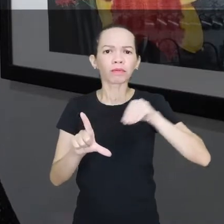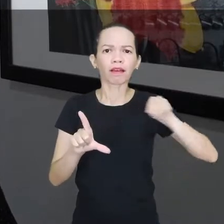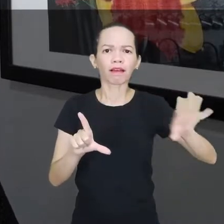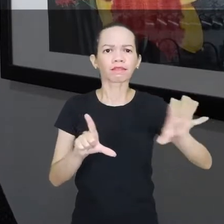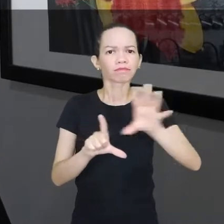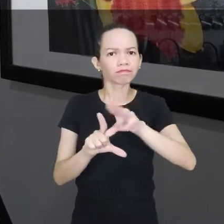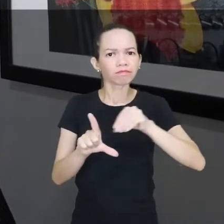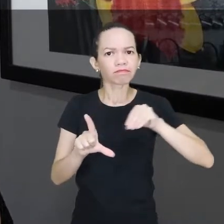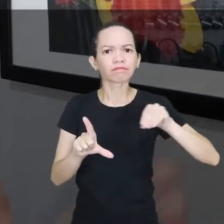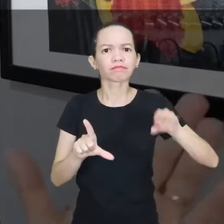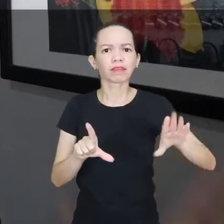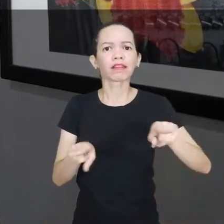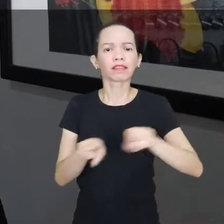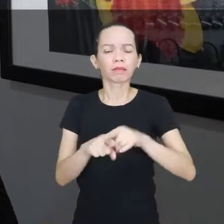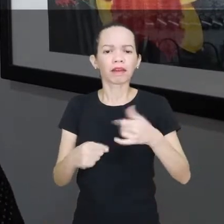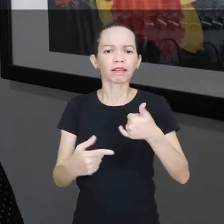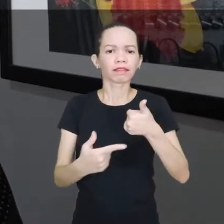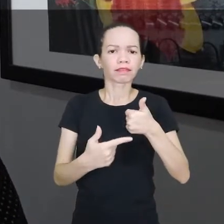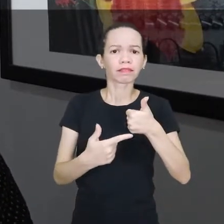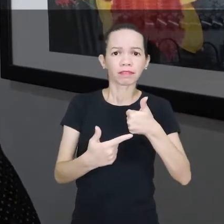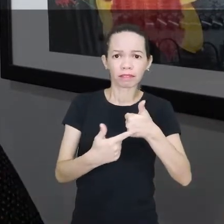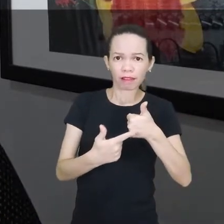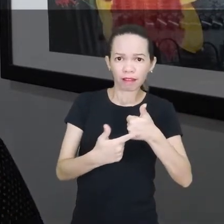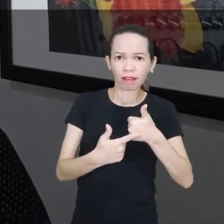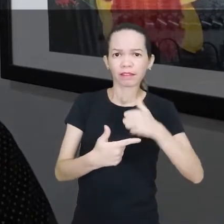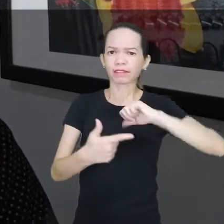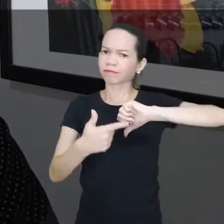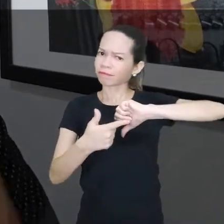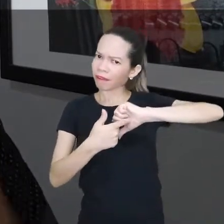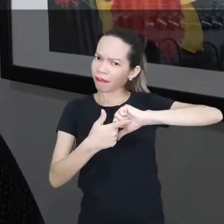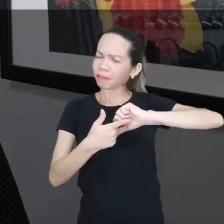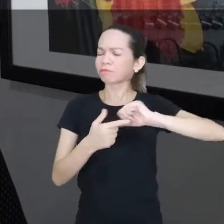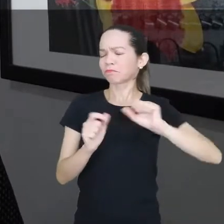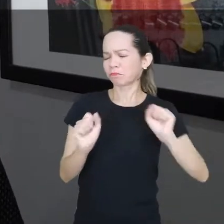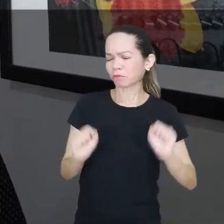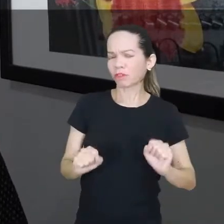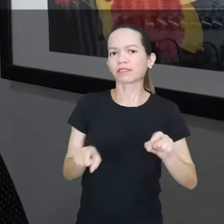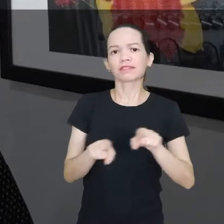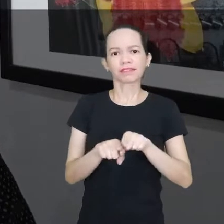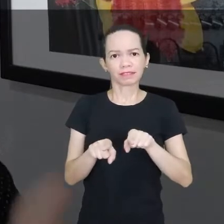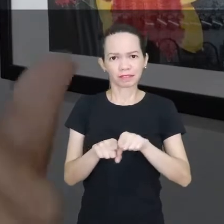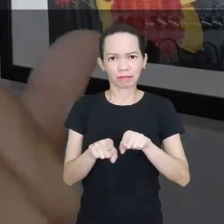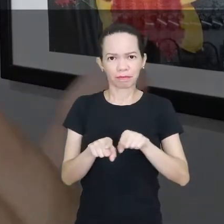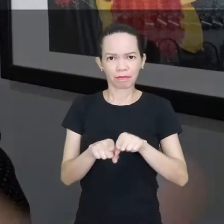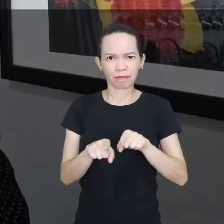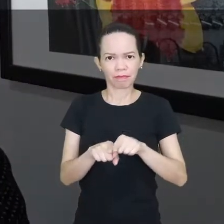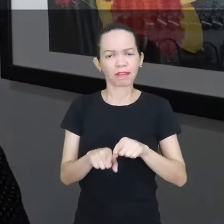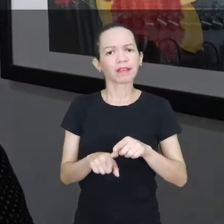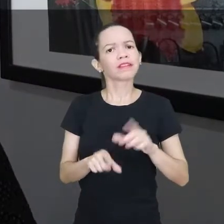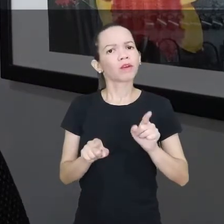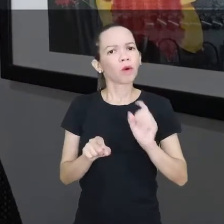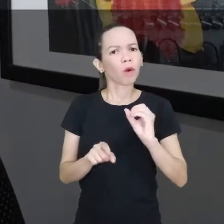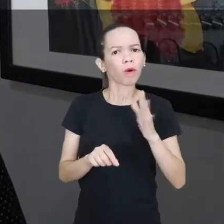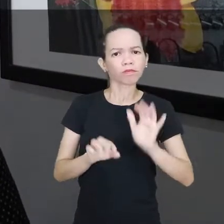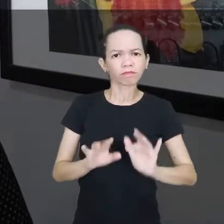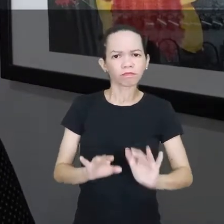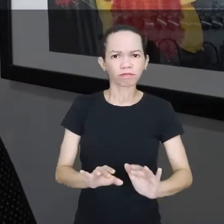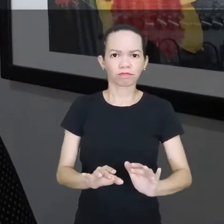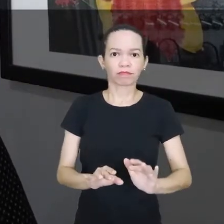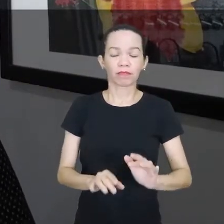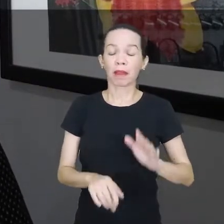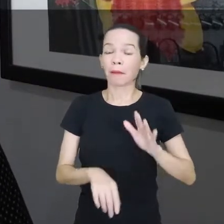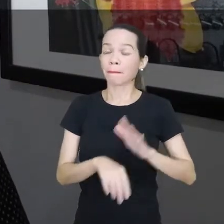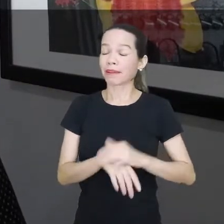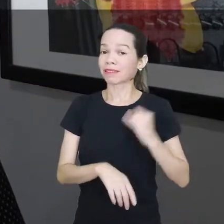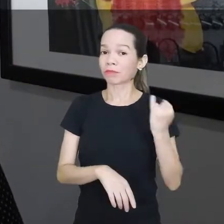like, um dislike. Fique à vontade, se você não quiser fazer nada disso, o mais importante para nós é que Deus fale ao teu coração.